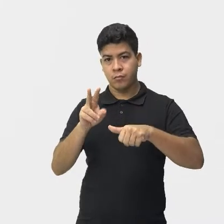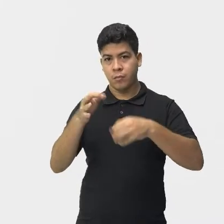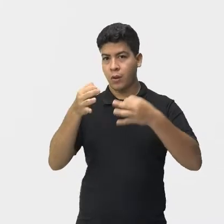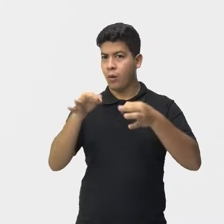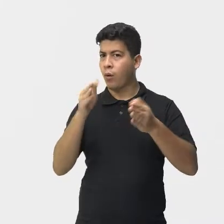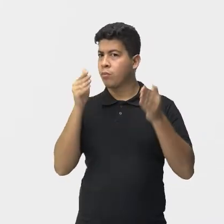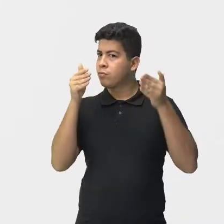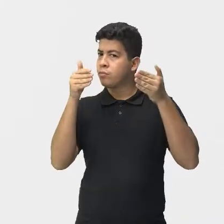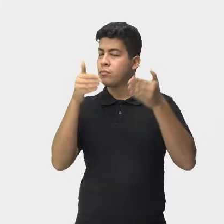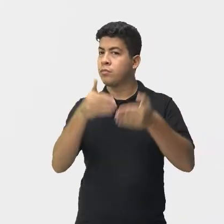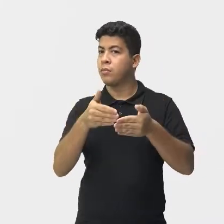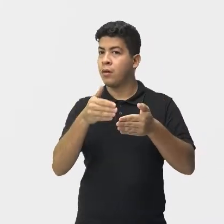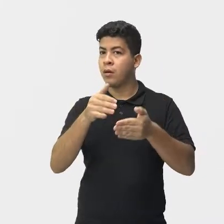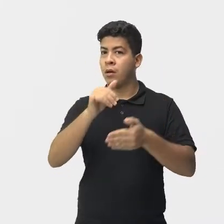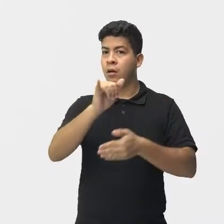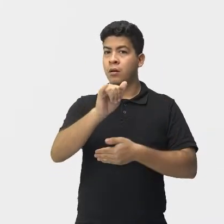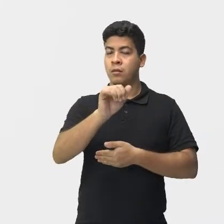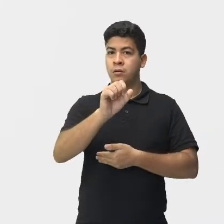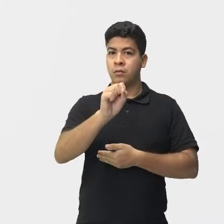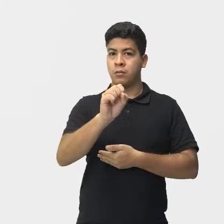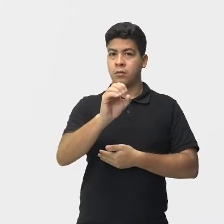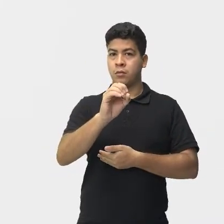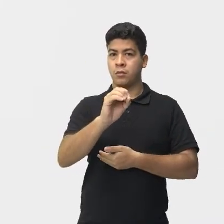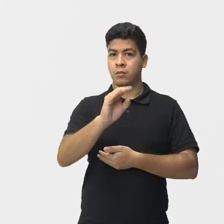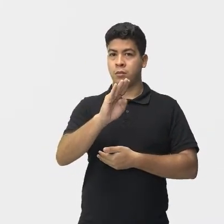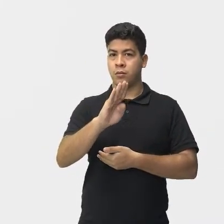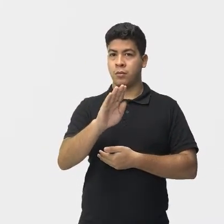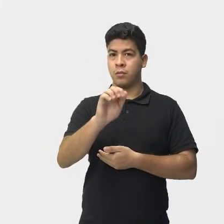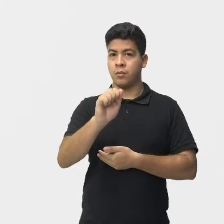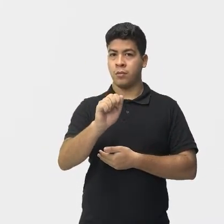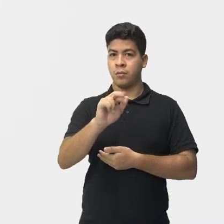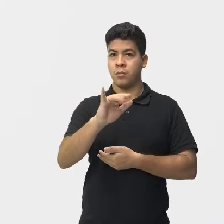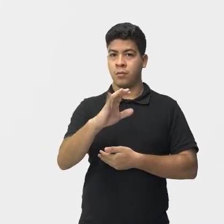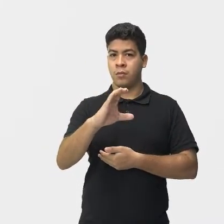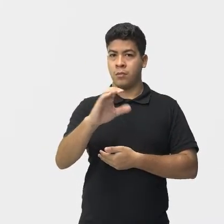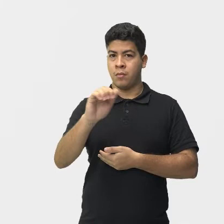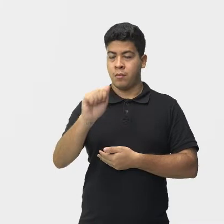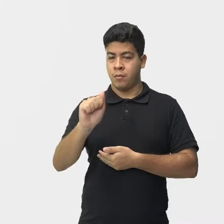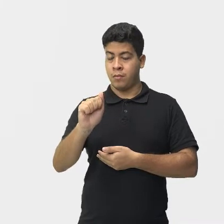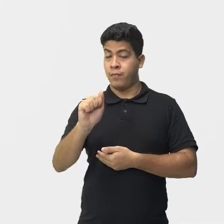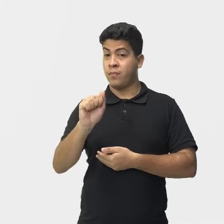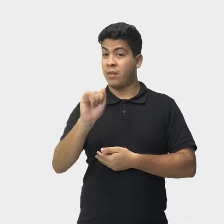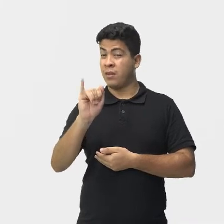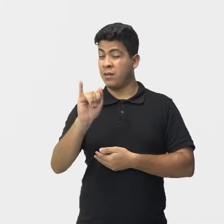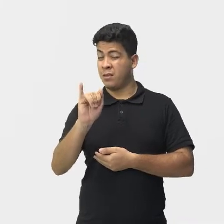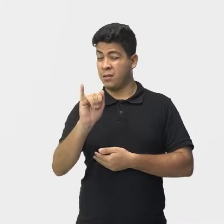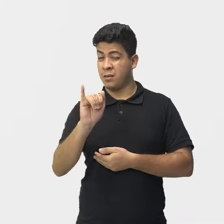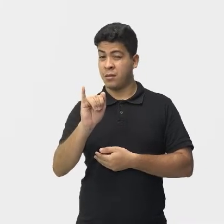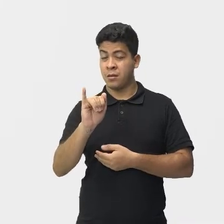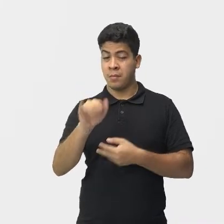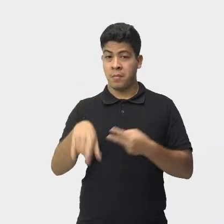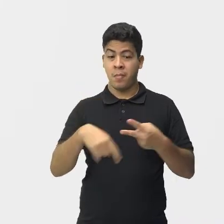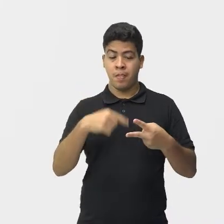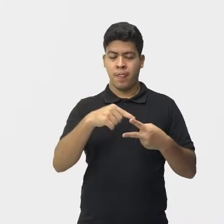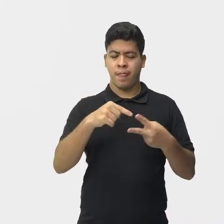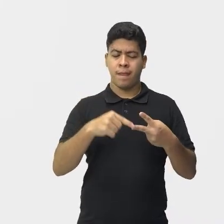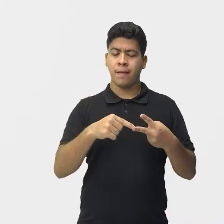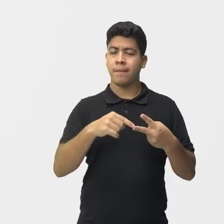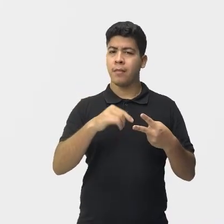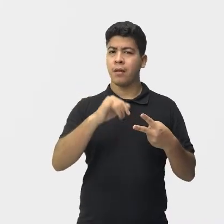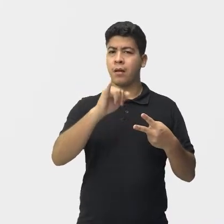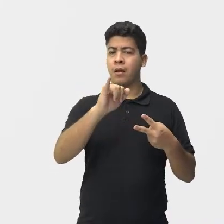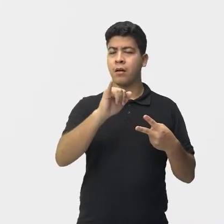em transformações isobáricas. Para transformações que sejam isotérmicas ou, claro,